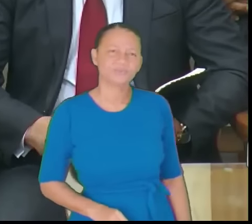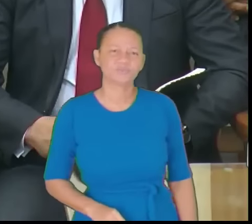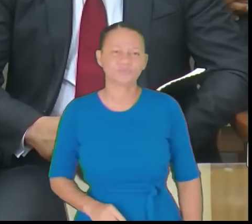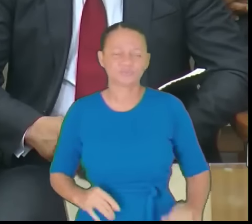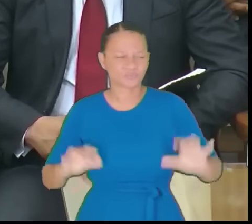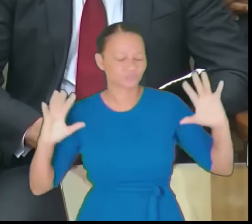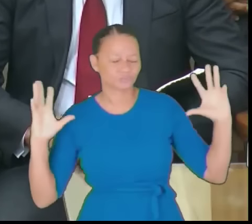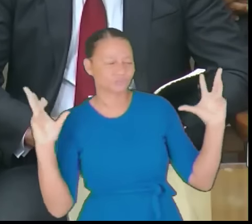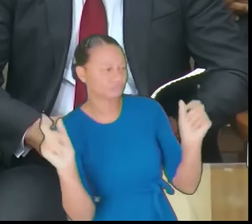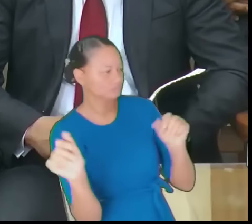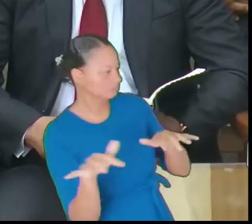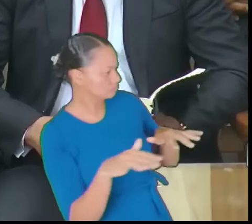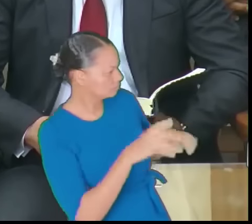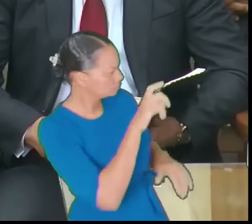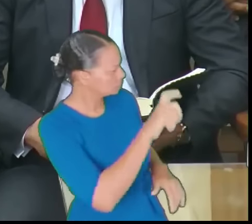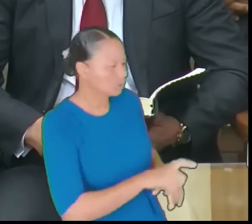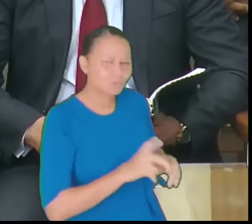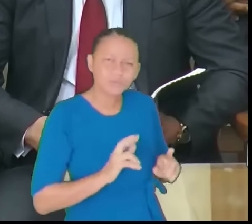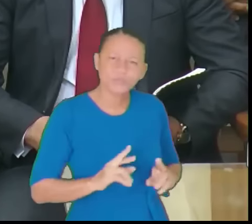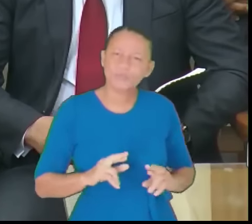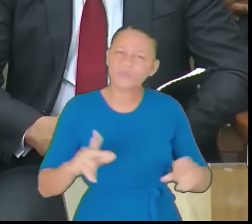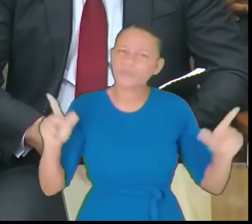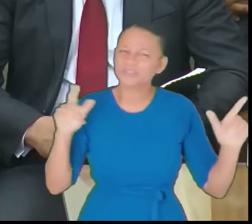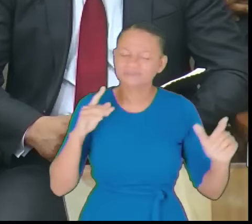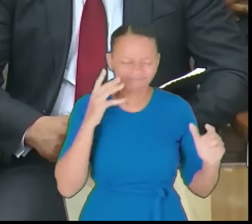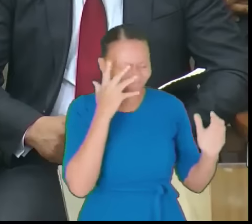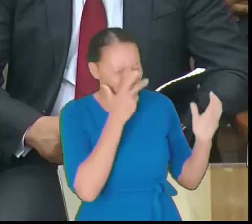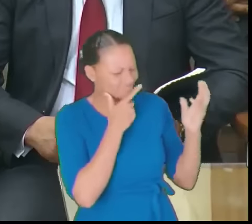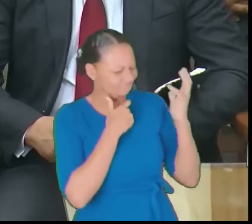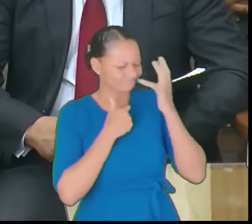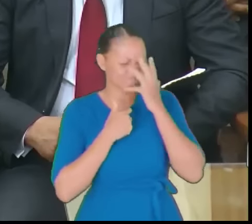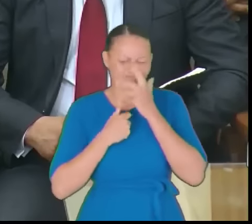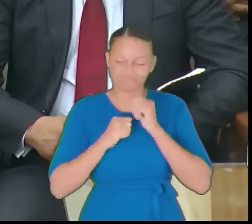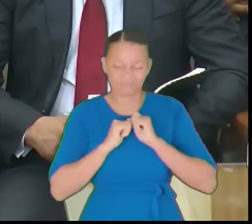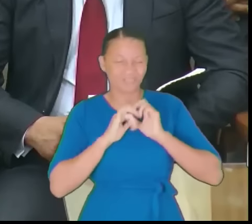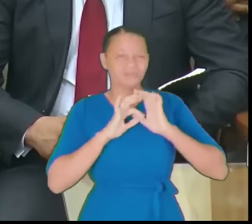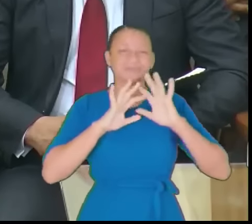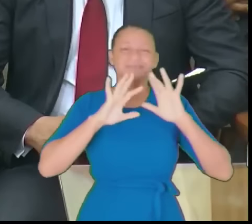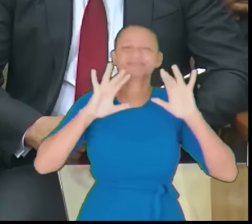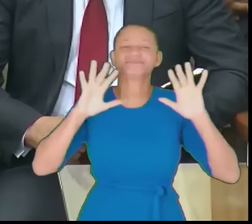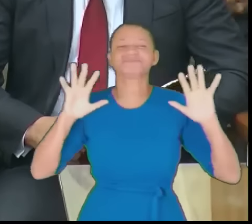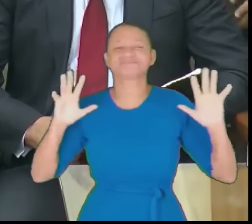Todo mundo vai ver uma coisa diferente em você, uma beleza, uma glória.